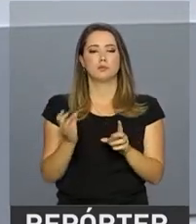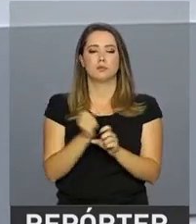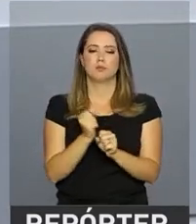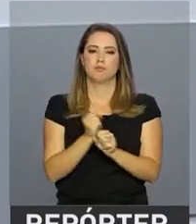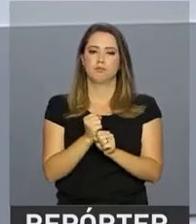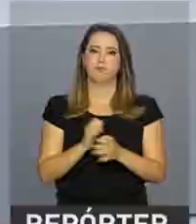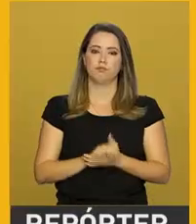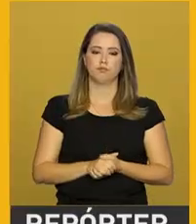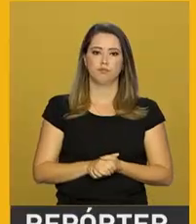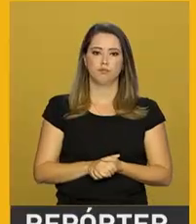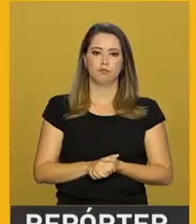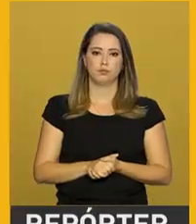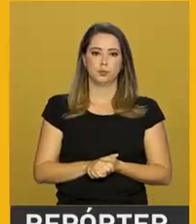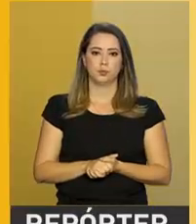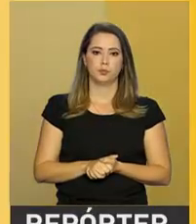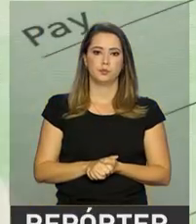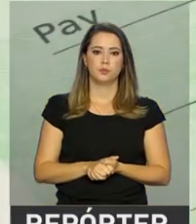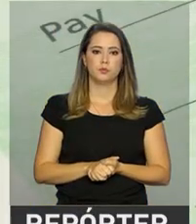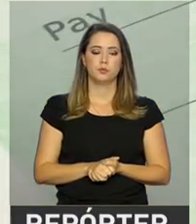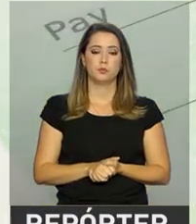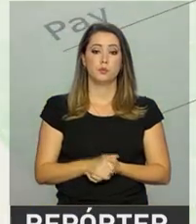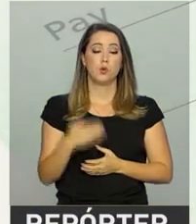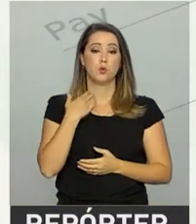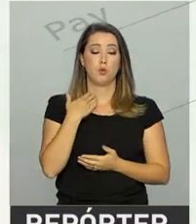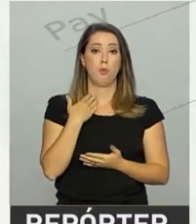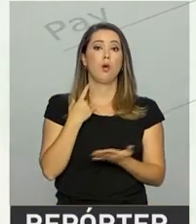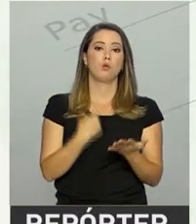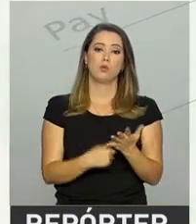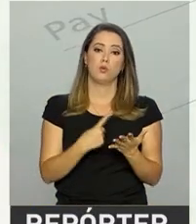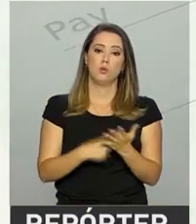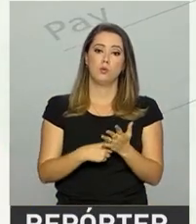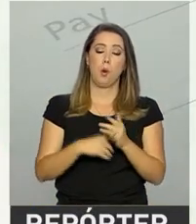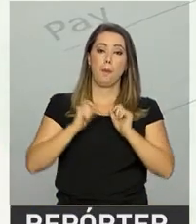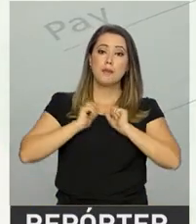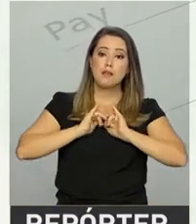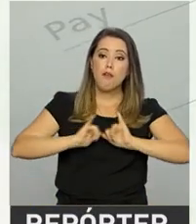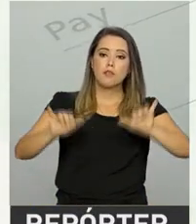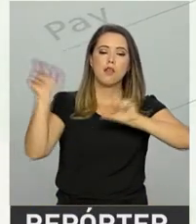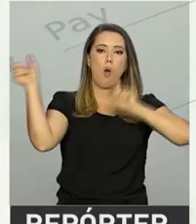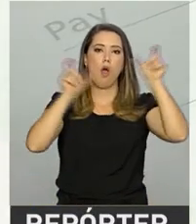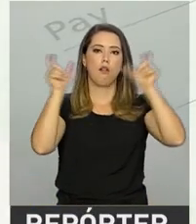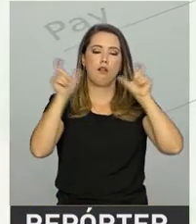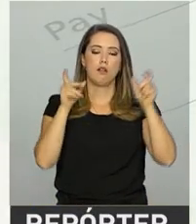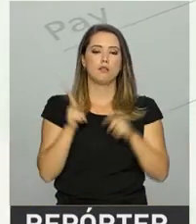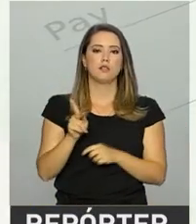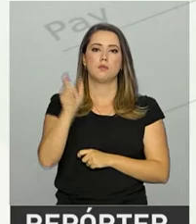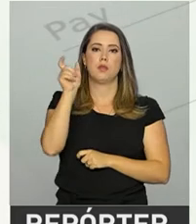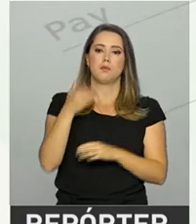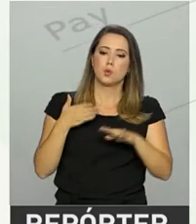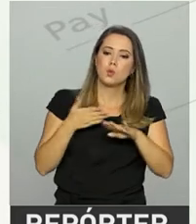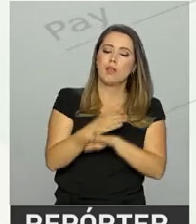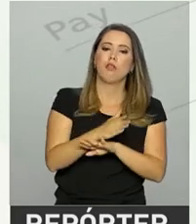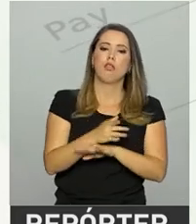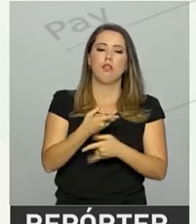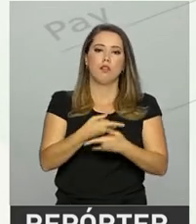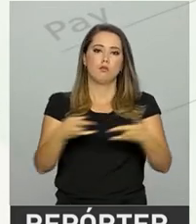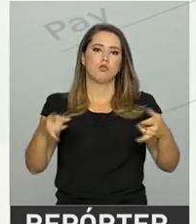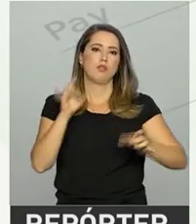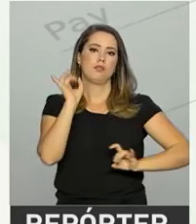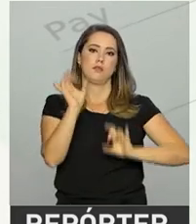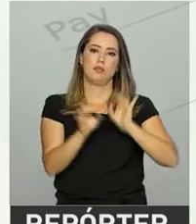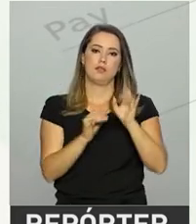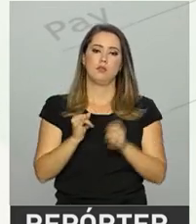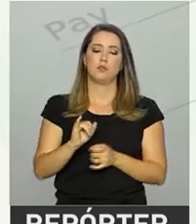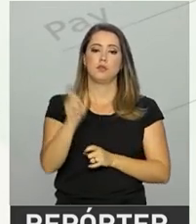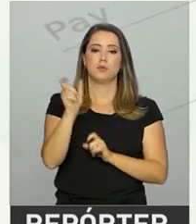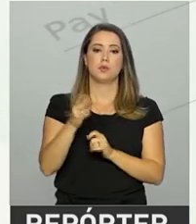devedor. Os bancos se comprometem a mandar um alerta toda vez que o correntista entrar no cheque especial.